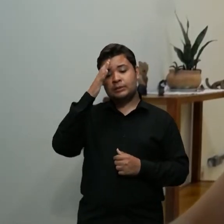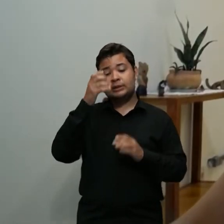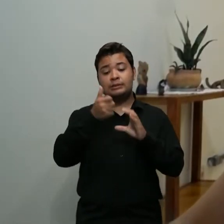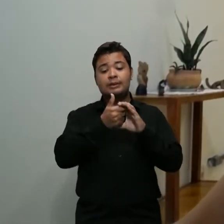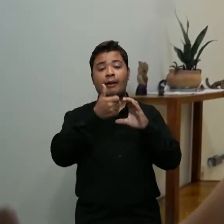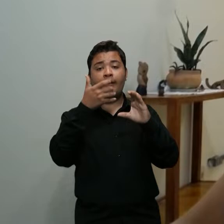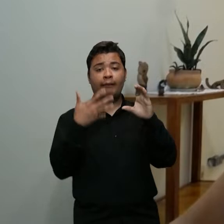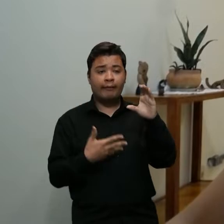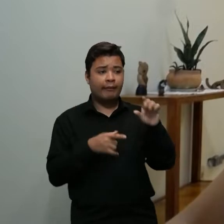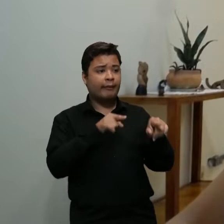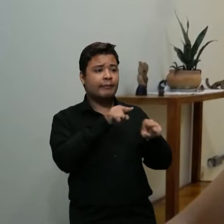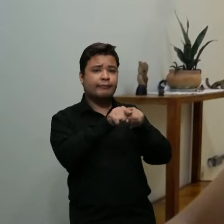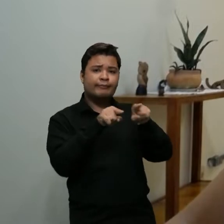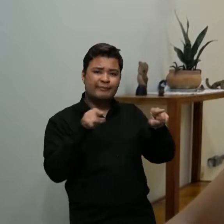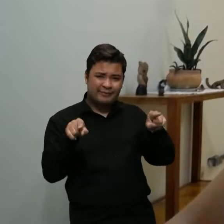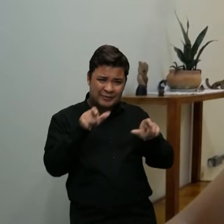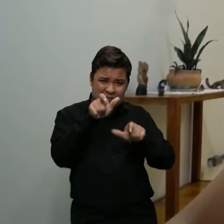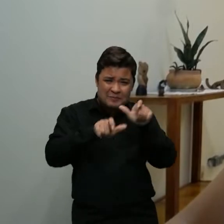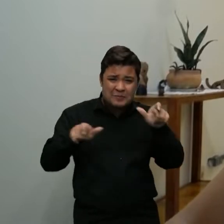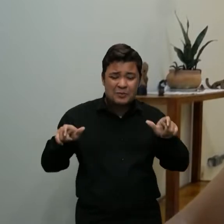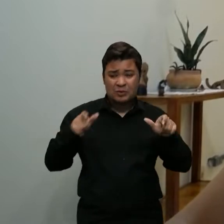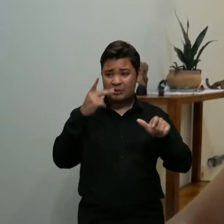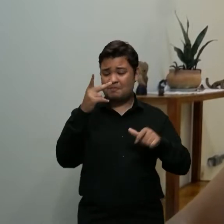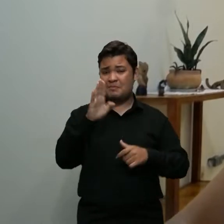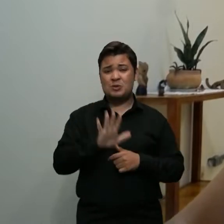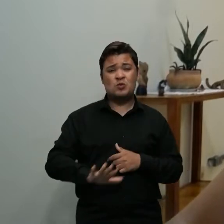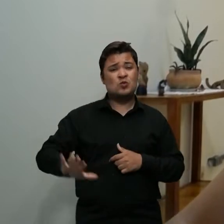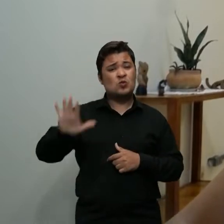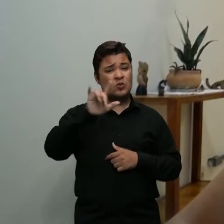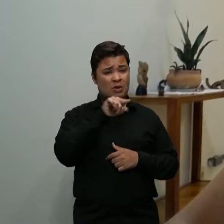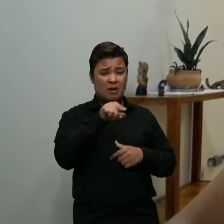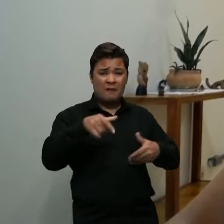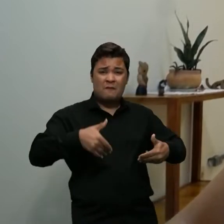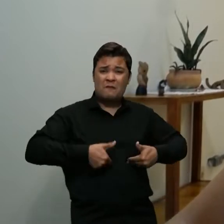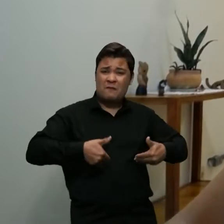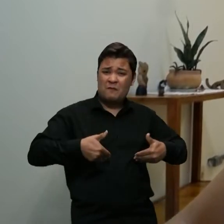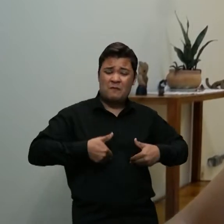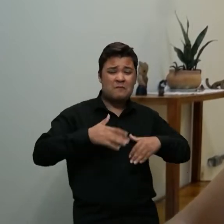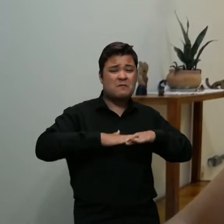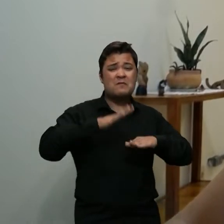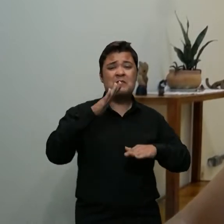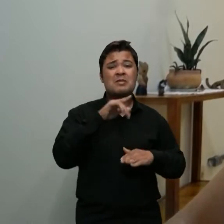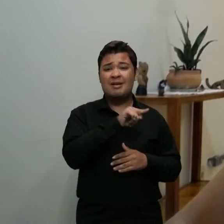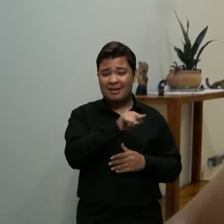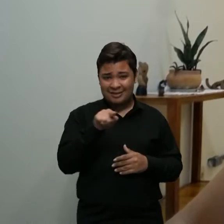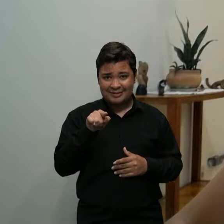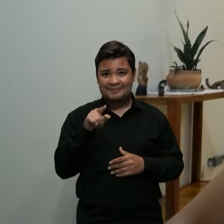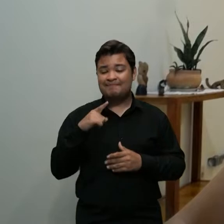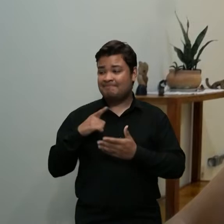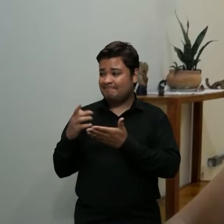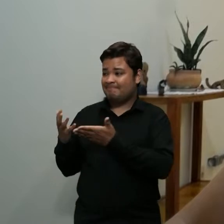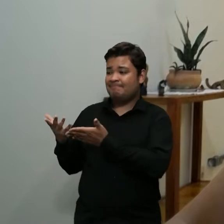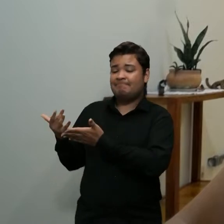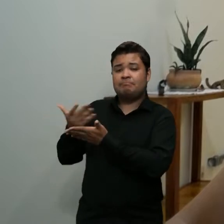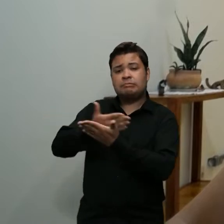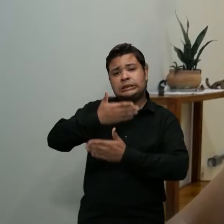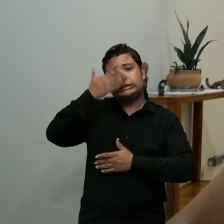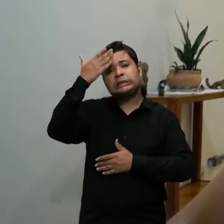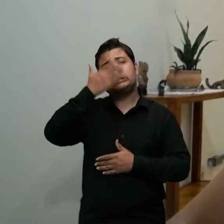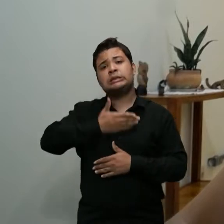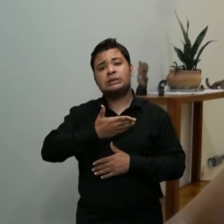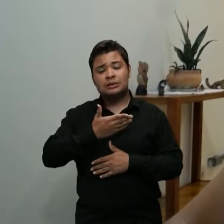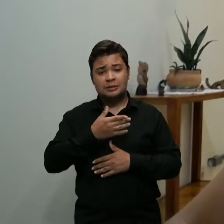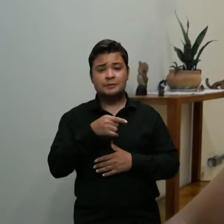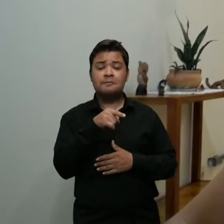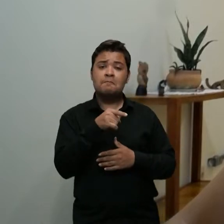que mais convivem com a fome no Brasil. E os dados segundo o Vigisan apontam que, de fato, a fome